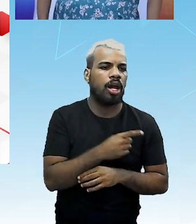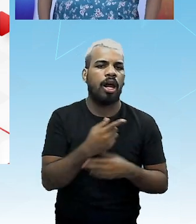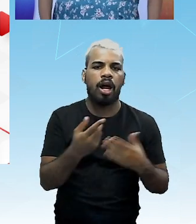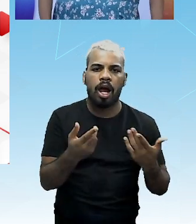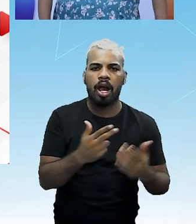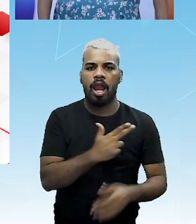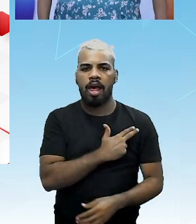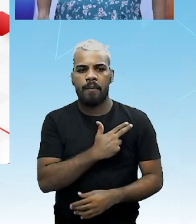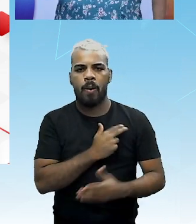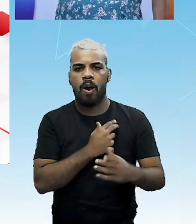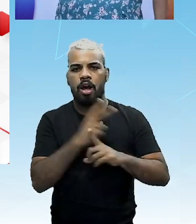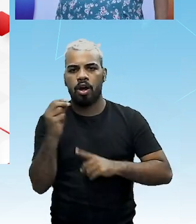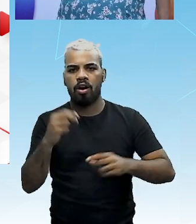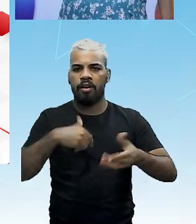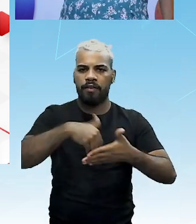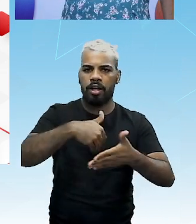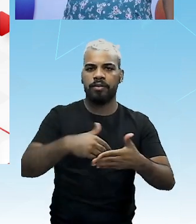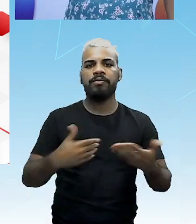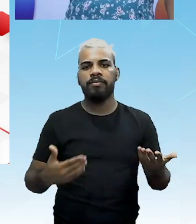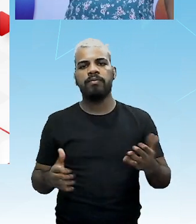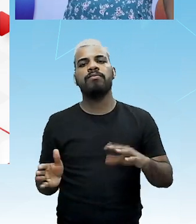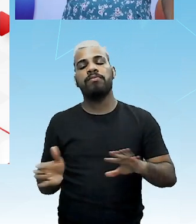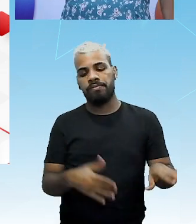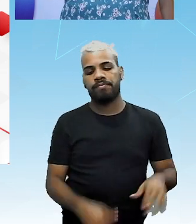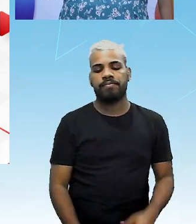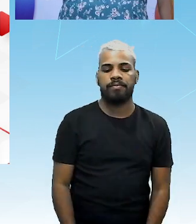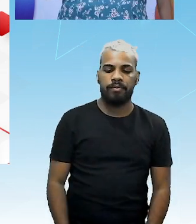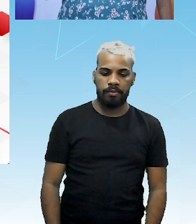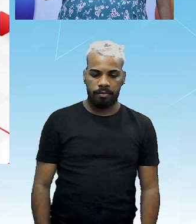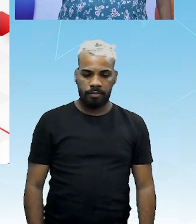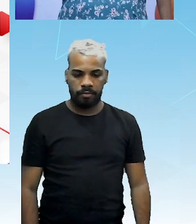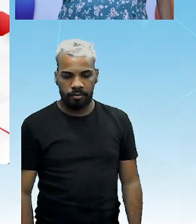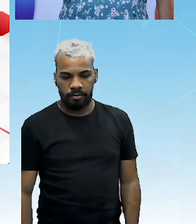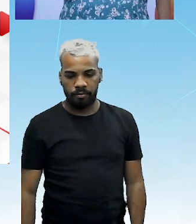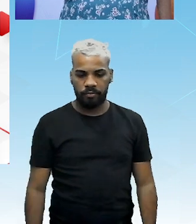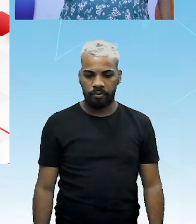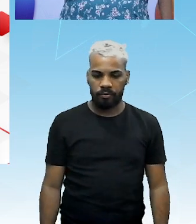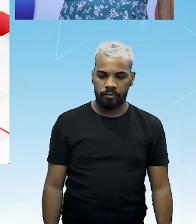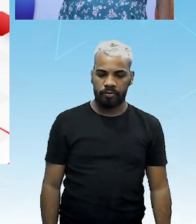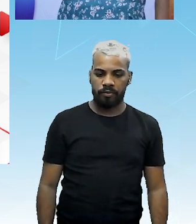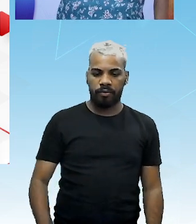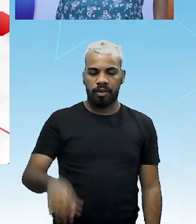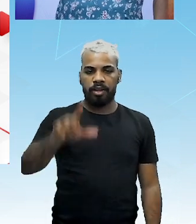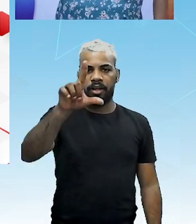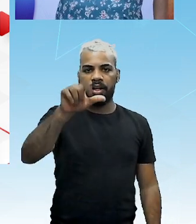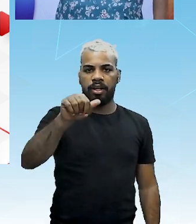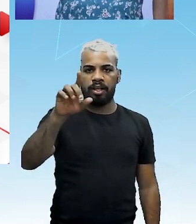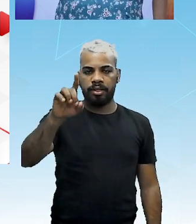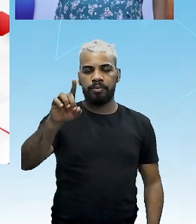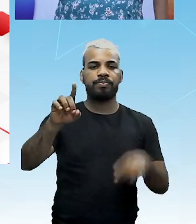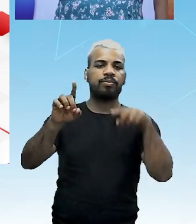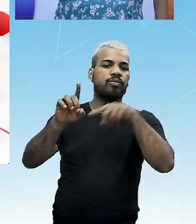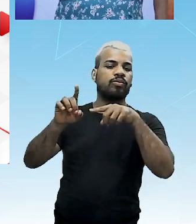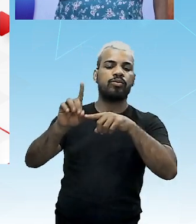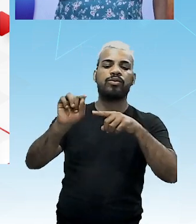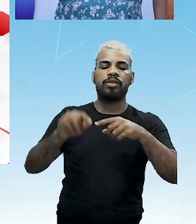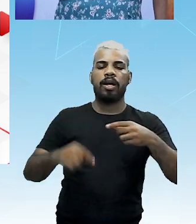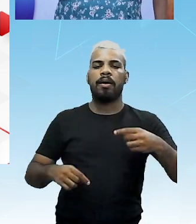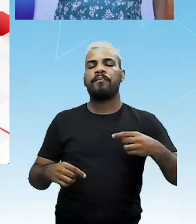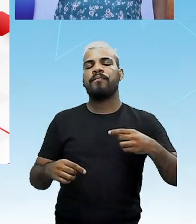LED, né? Este corresponde ao primeiro parágrafo. Normalmente,